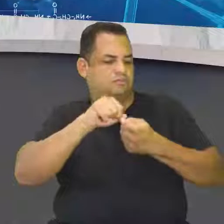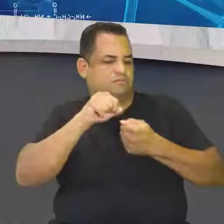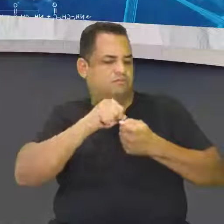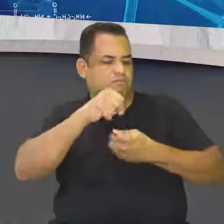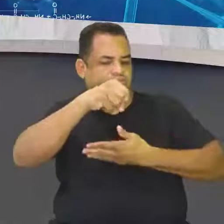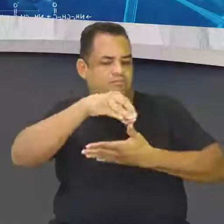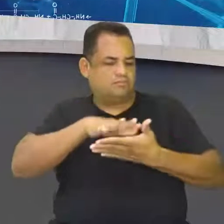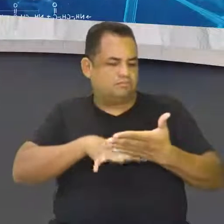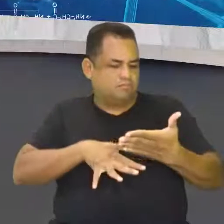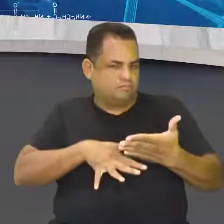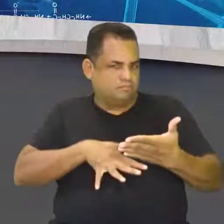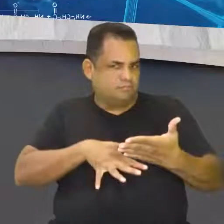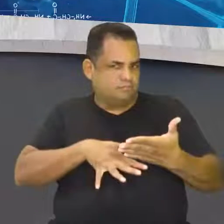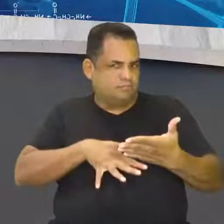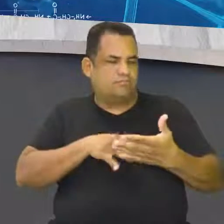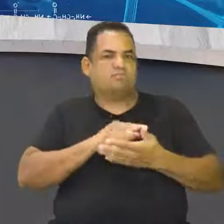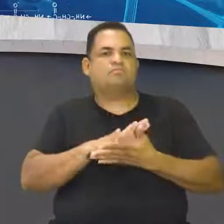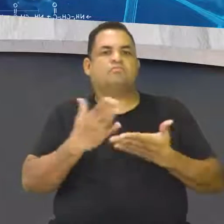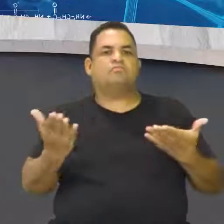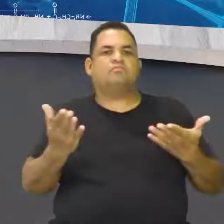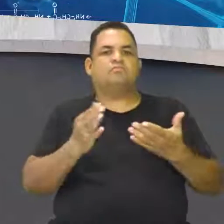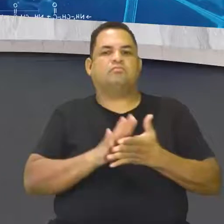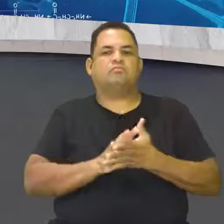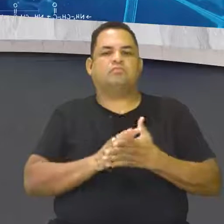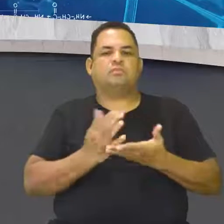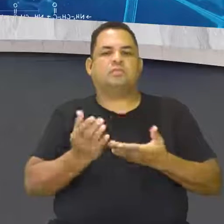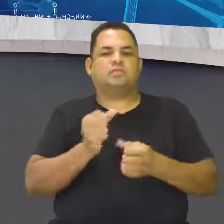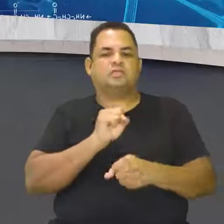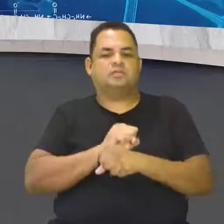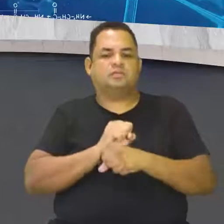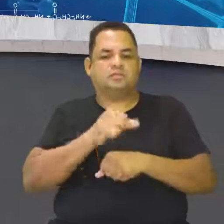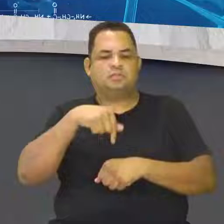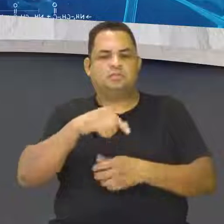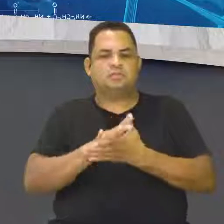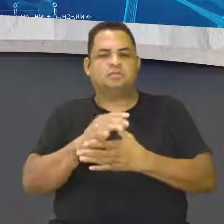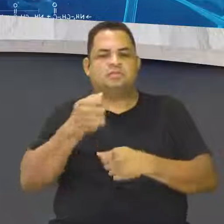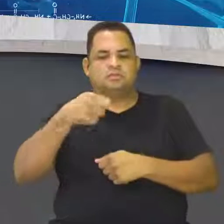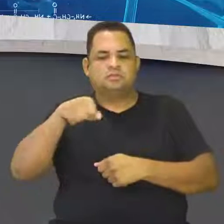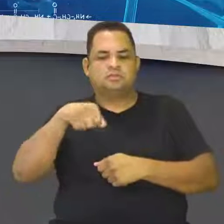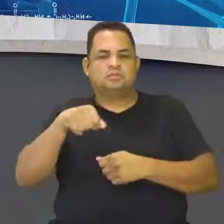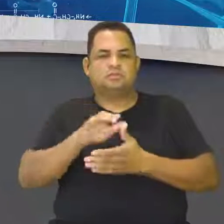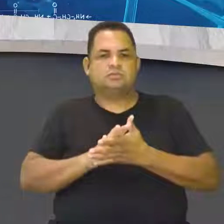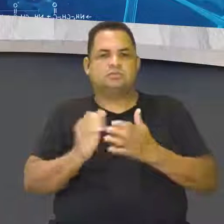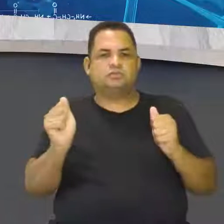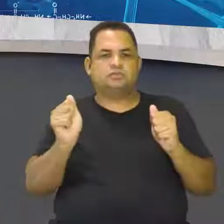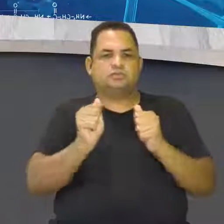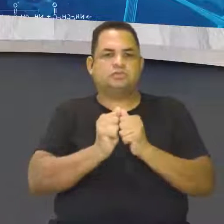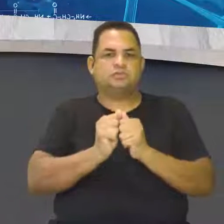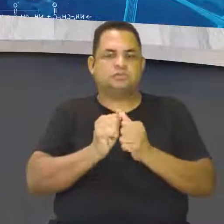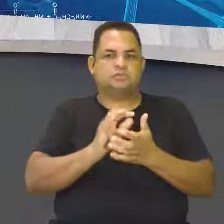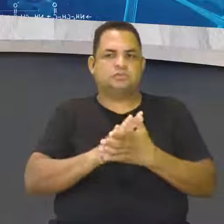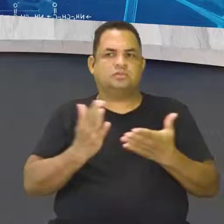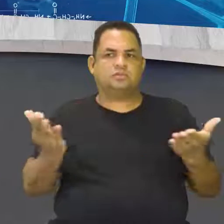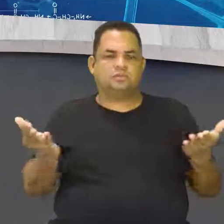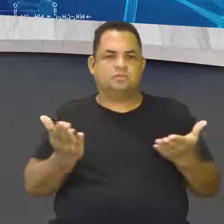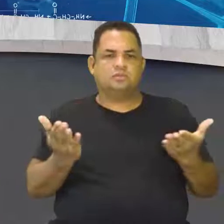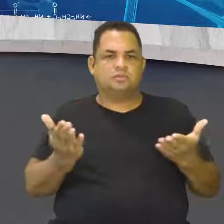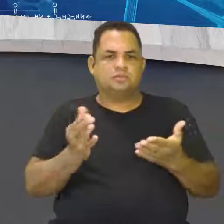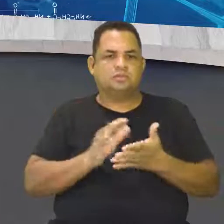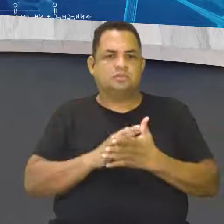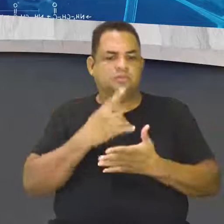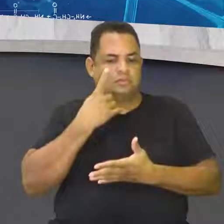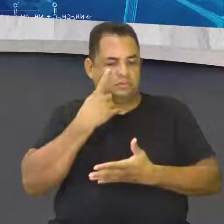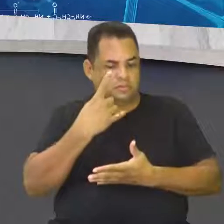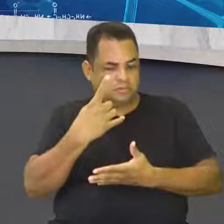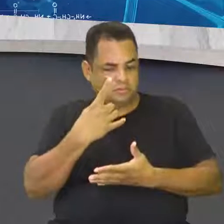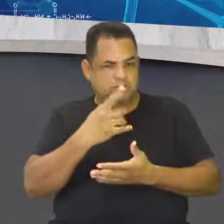sua atividade de sala e a gente vai aguardar você aqui para fazer a correção juntos. Exatamente, meu caro aluno. Olha, veja o